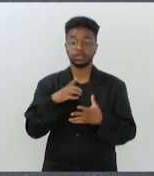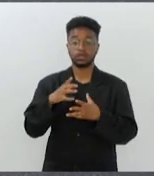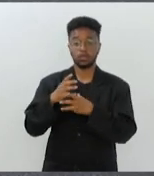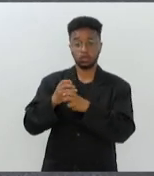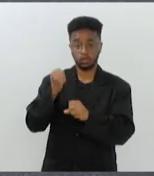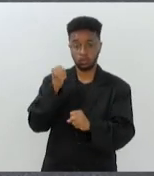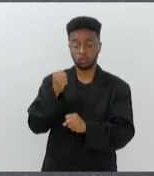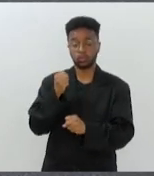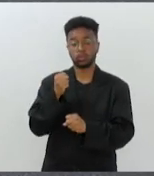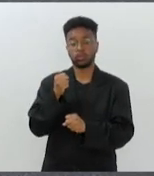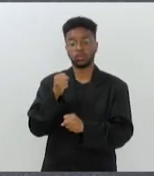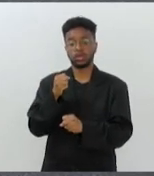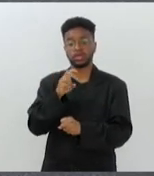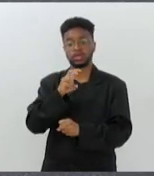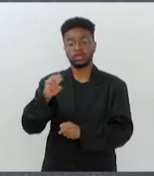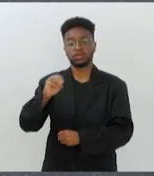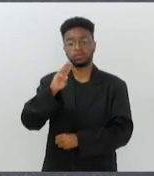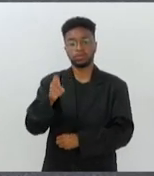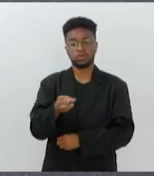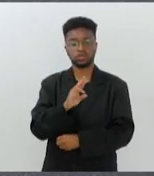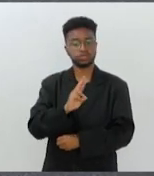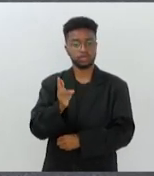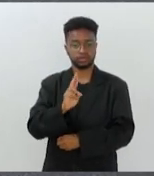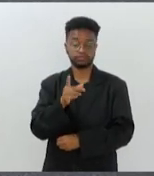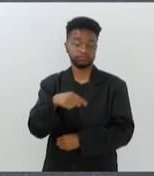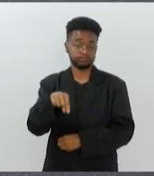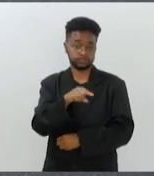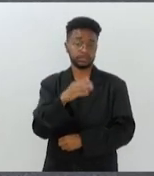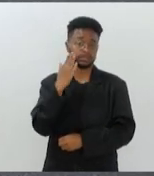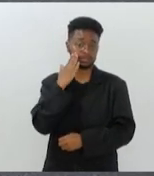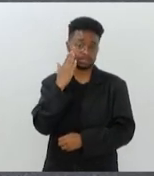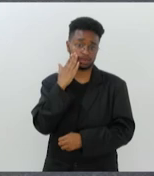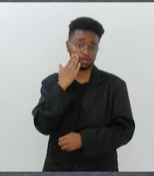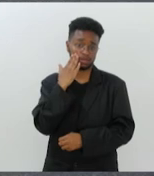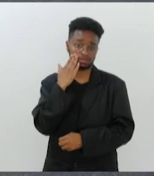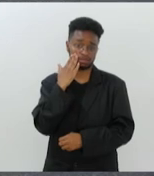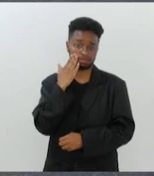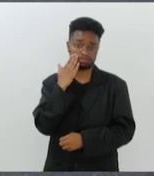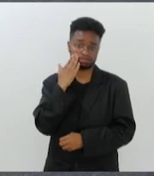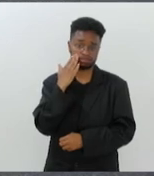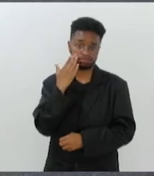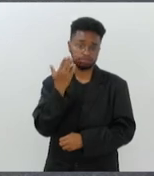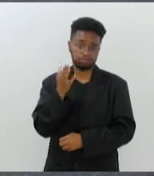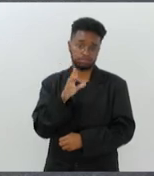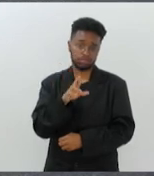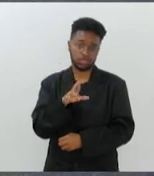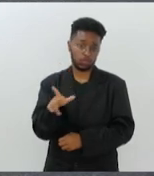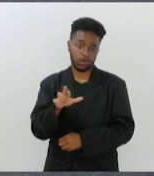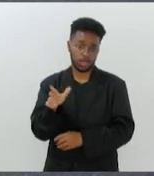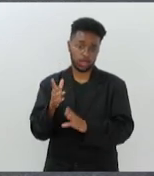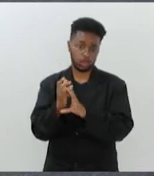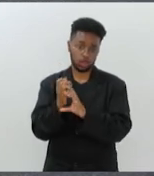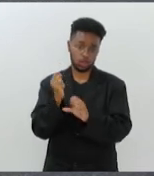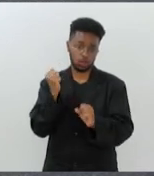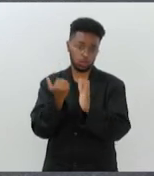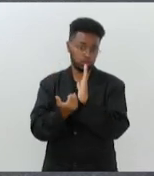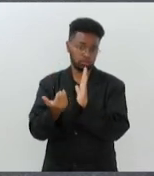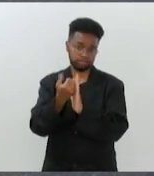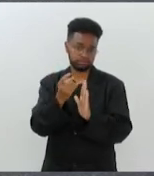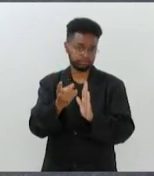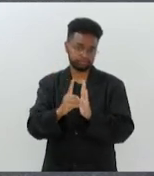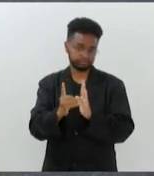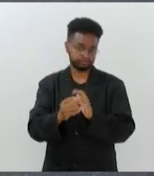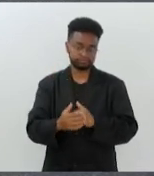um banco de 500 milhões de reais, sabe, Vossa Excelência, que não é um lucro